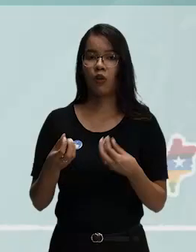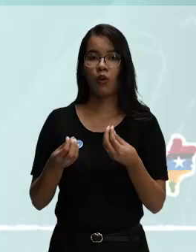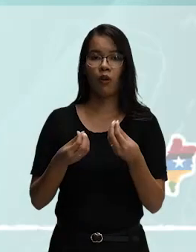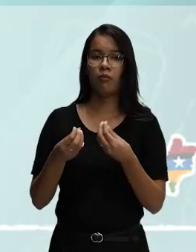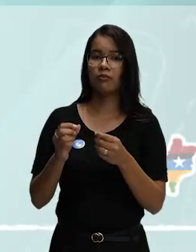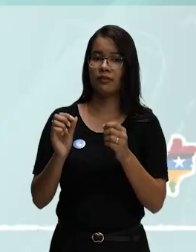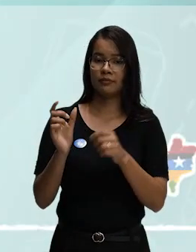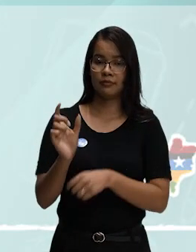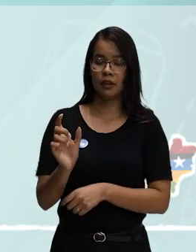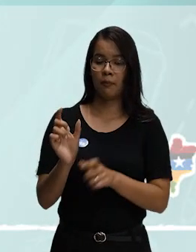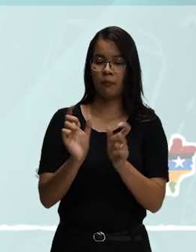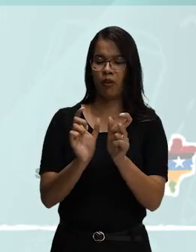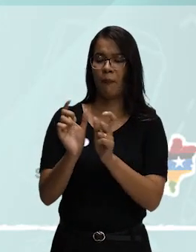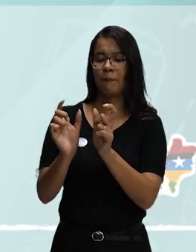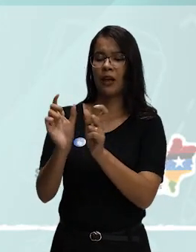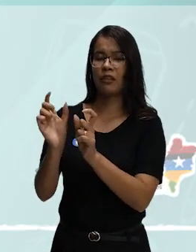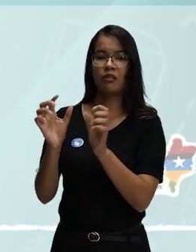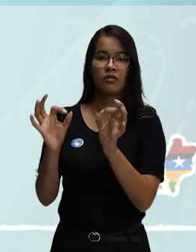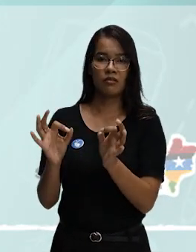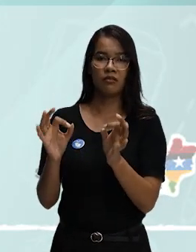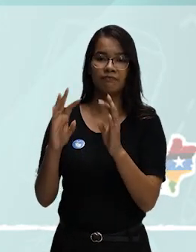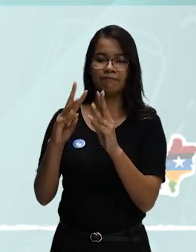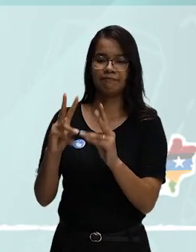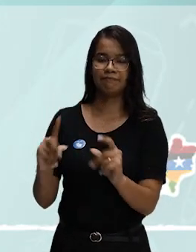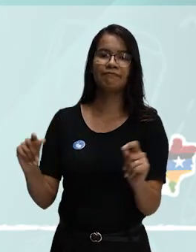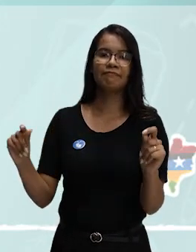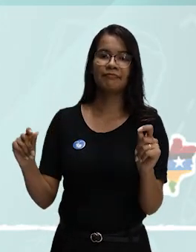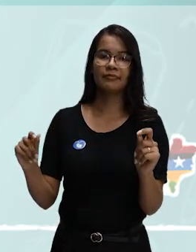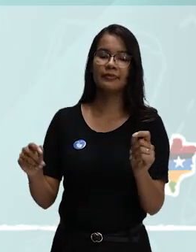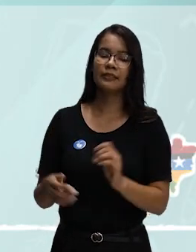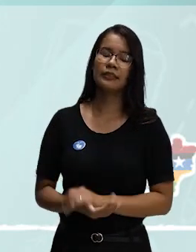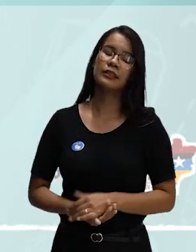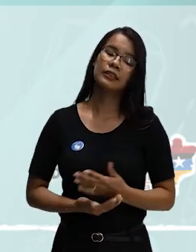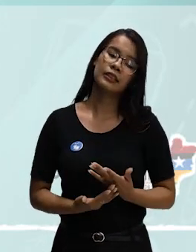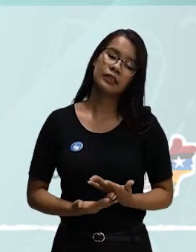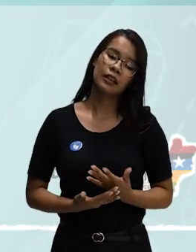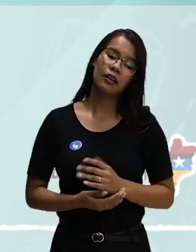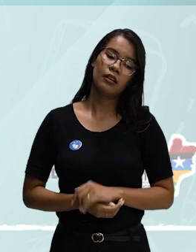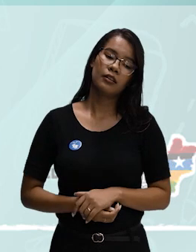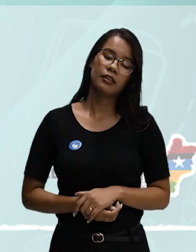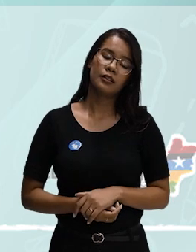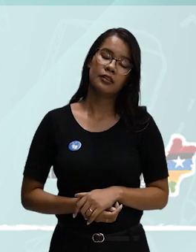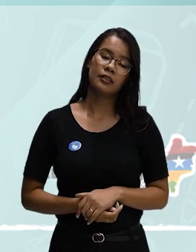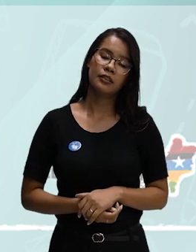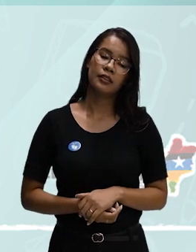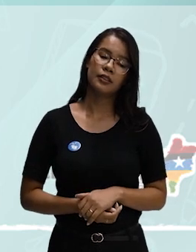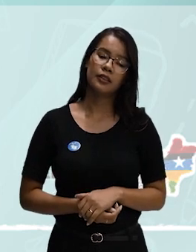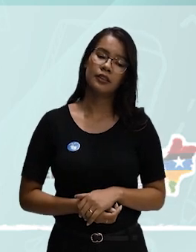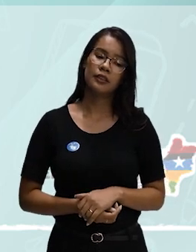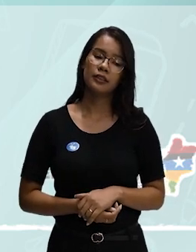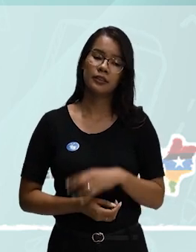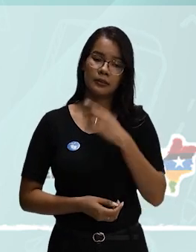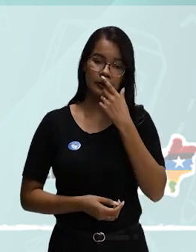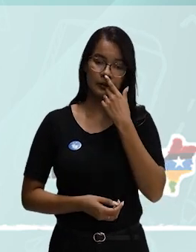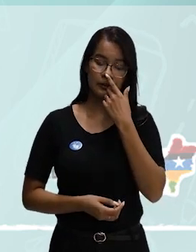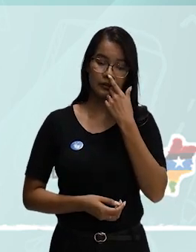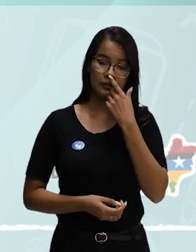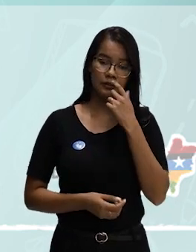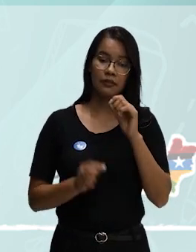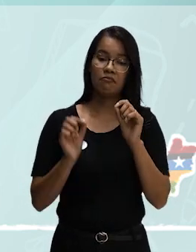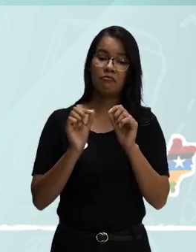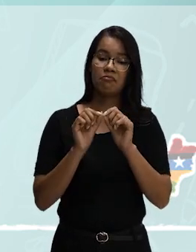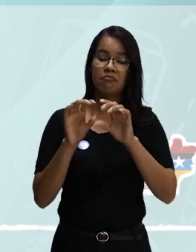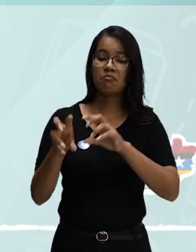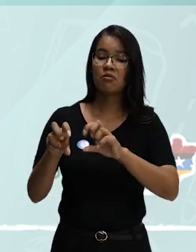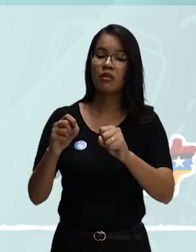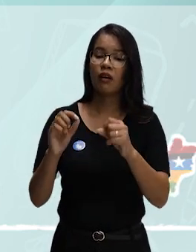padrão que nós estamos acostumados a viver. Não é assim? Então, ele propõe em pronominais o quê? A busca